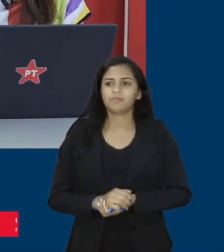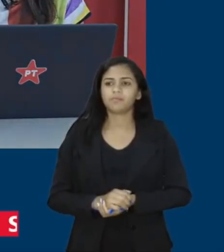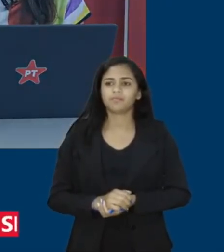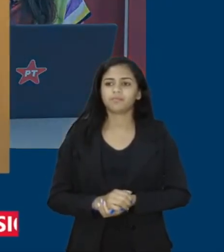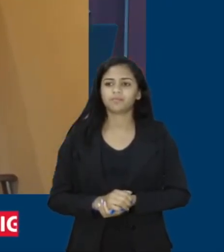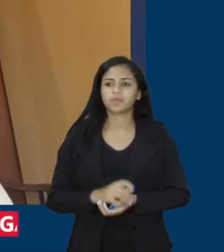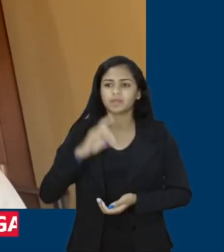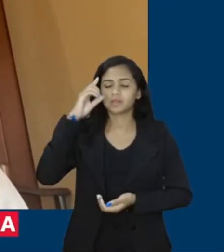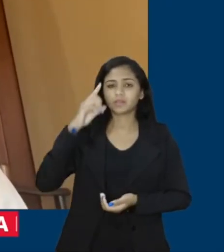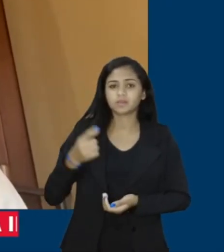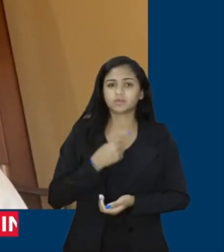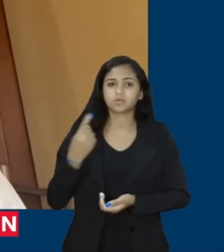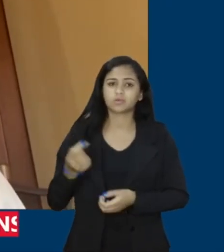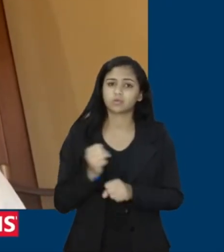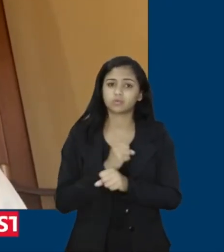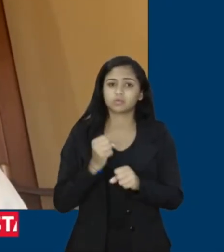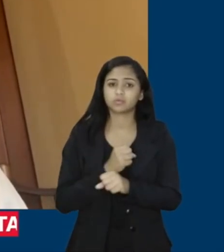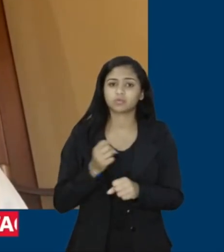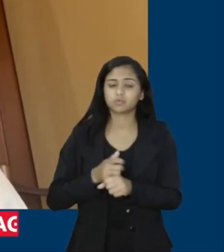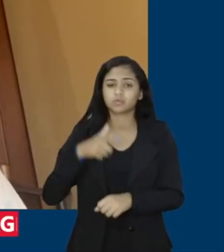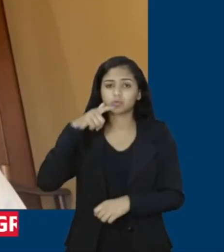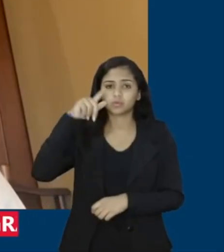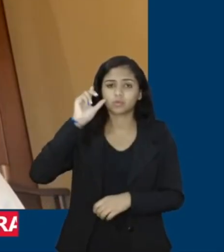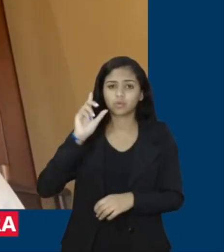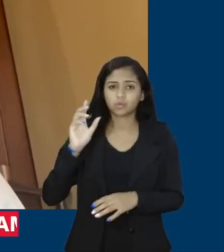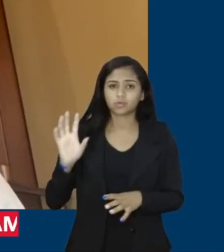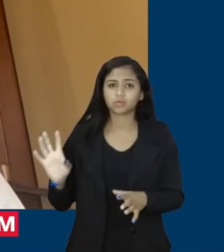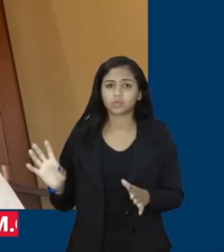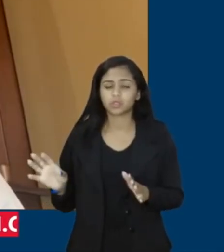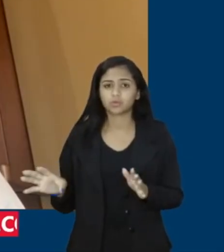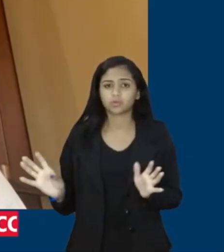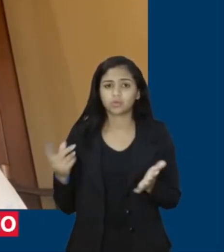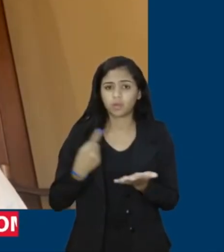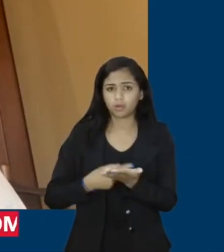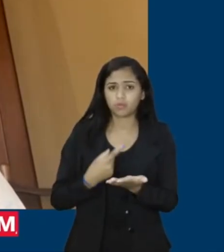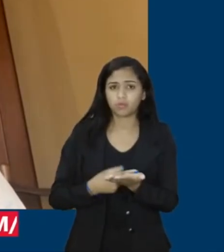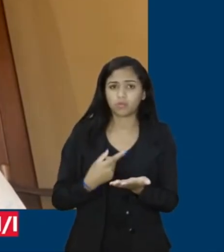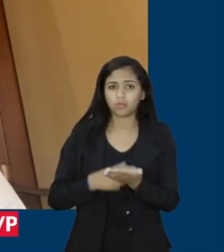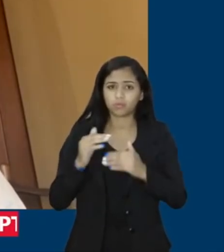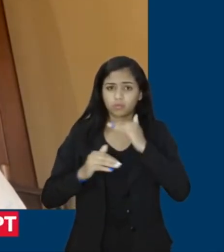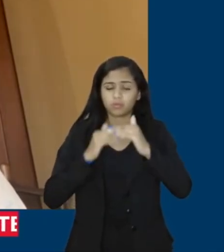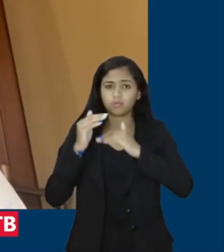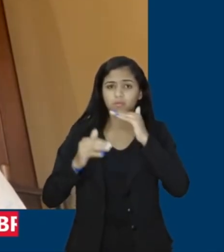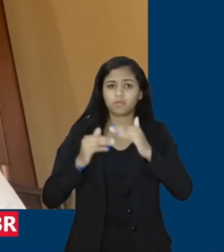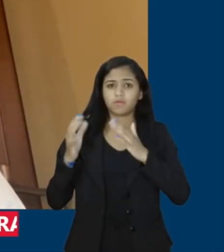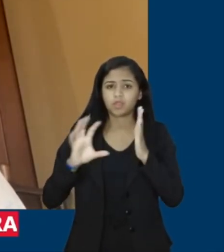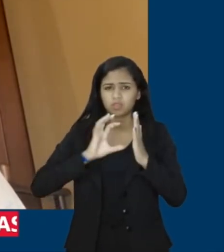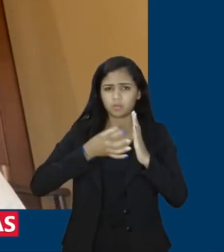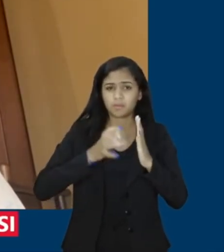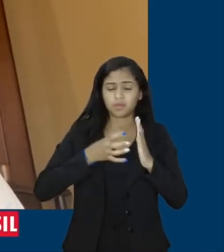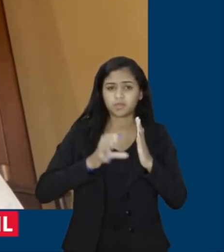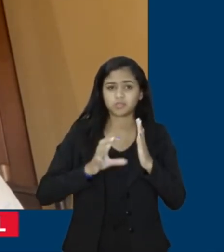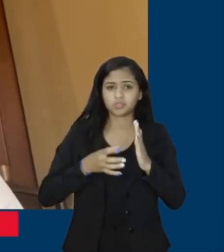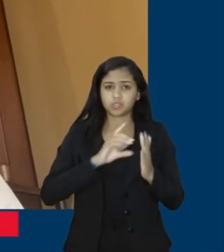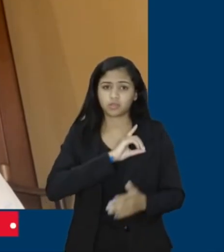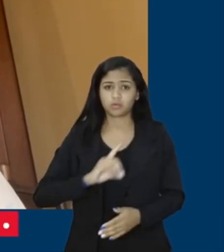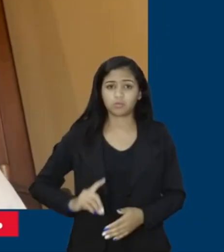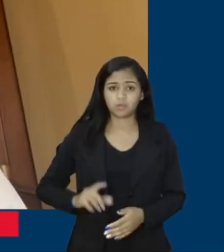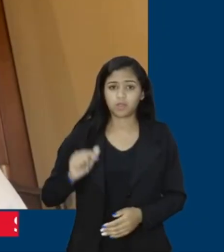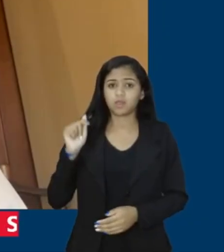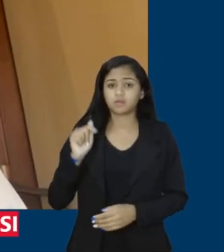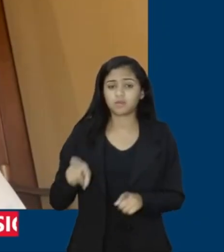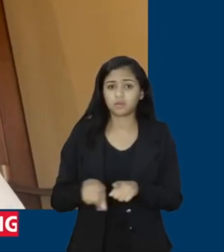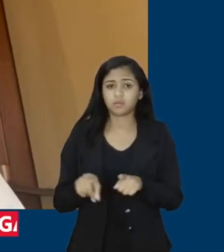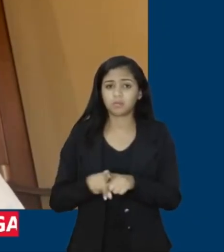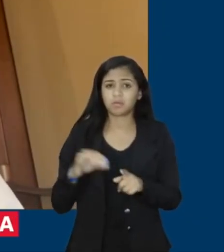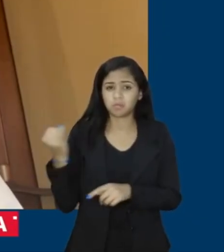Essa decisão que a gente construiu ontem, um acordo envolvendo um conjunto muito grande de partidos, até alguns deputados da oposição, ele é muito importante